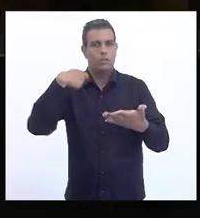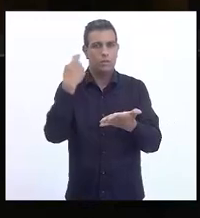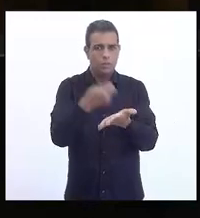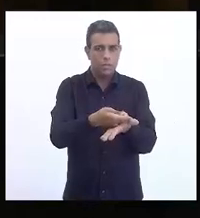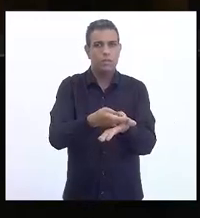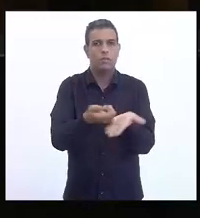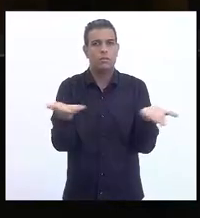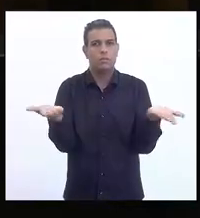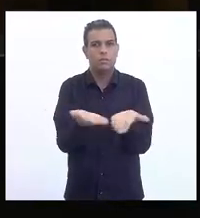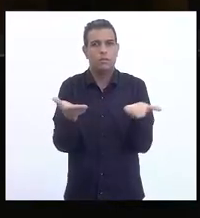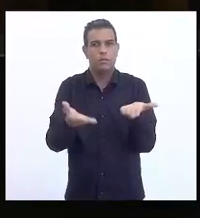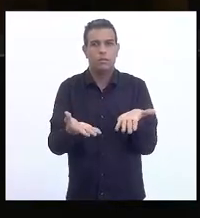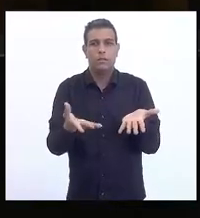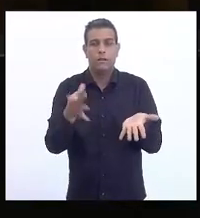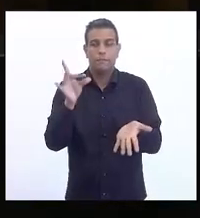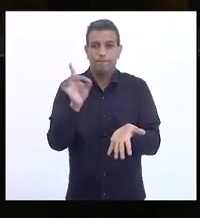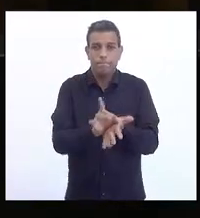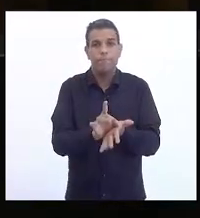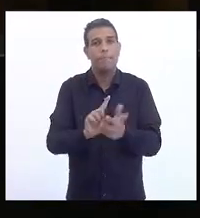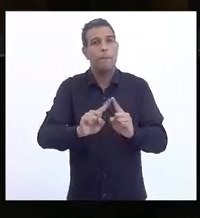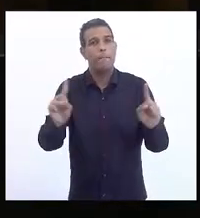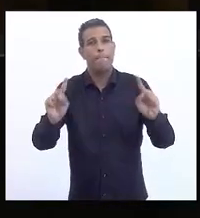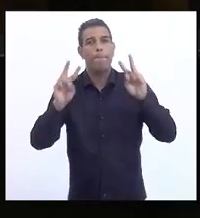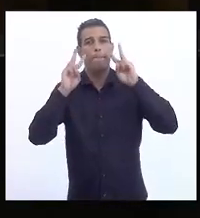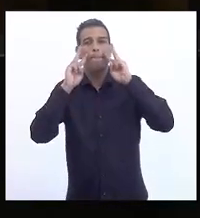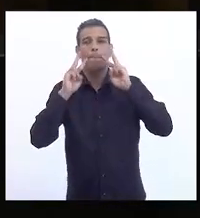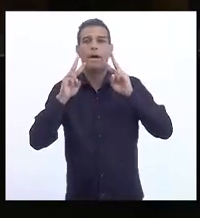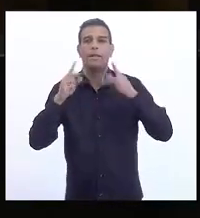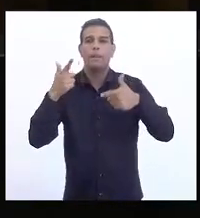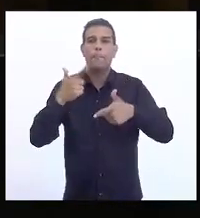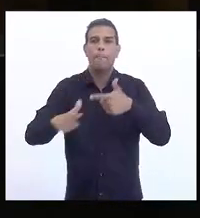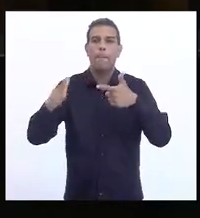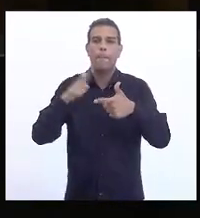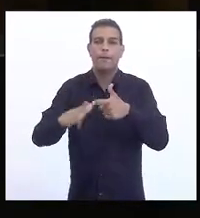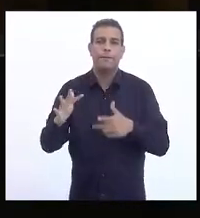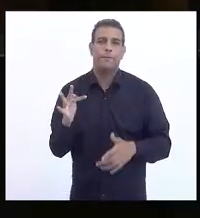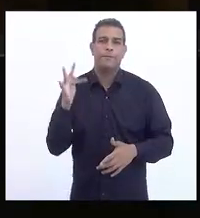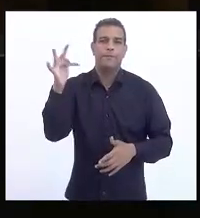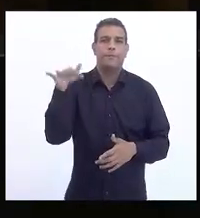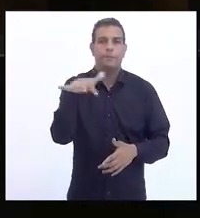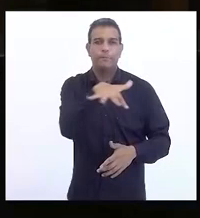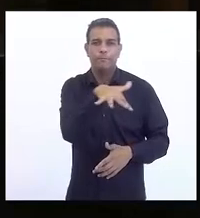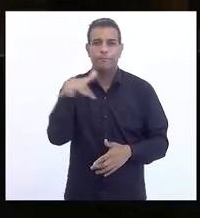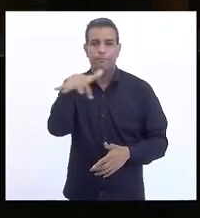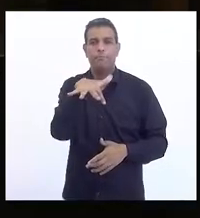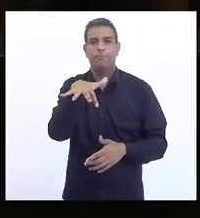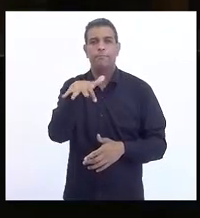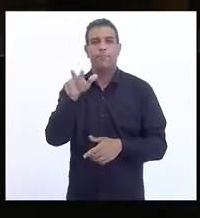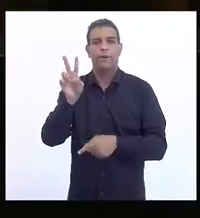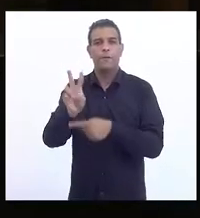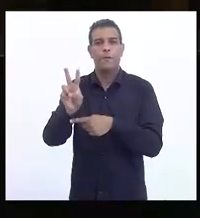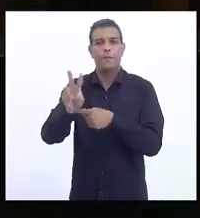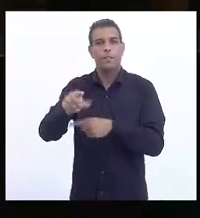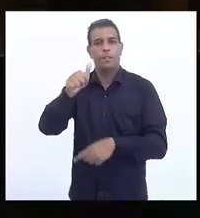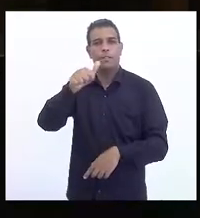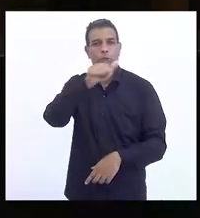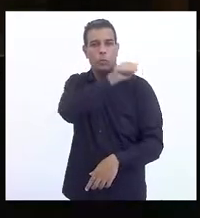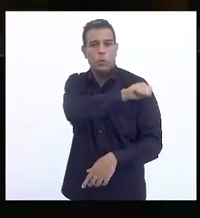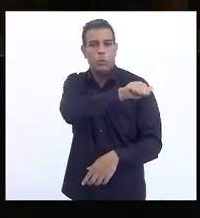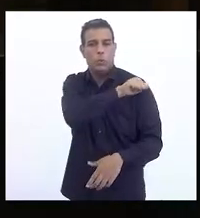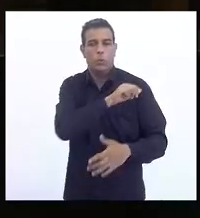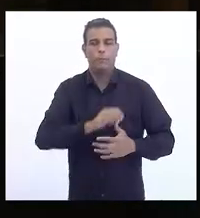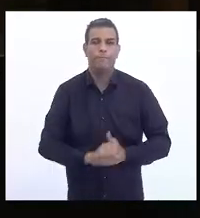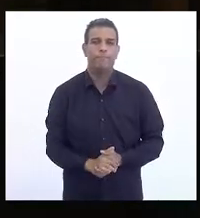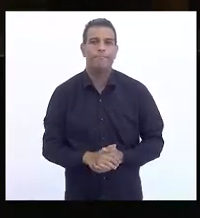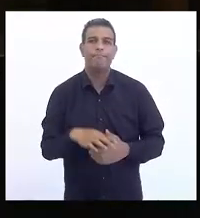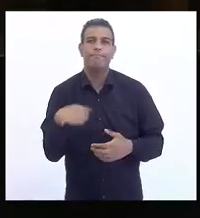da dívida presente, mas compromete o futuro orçamentário no Estado do Rio de Janeiro. E aí